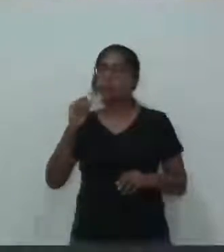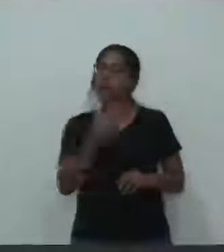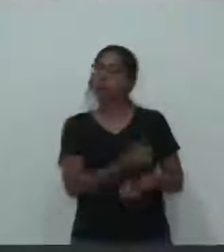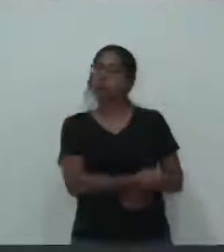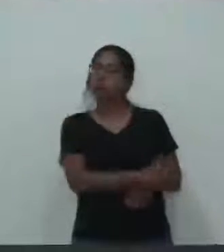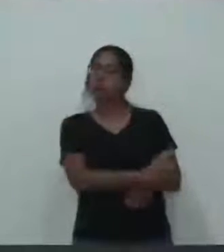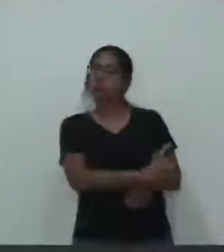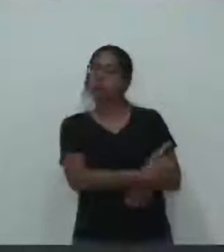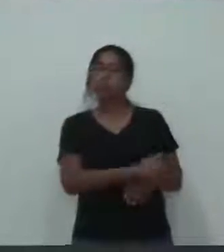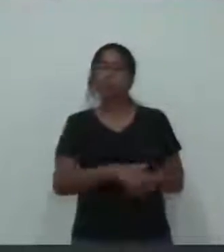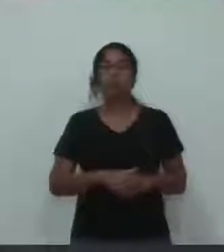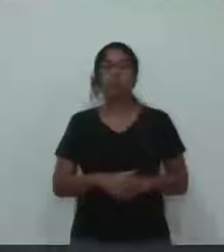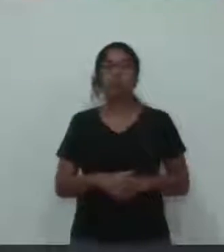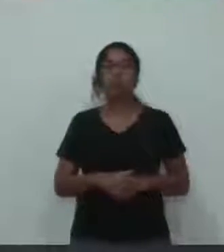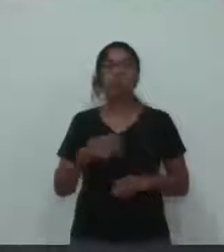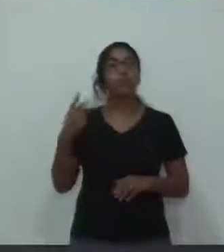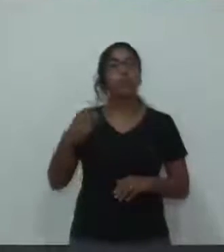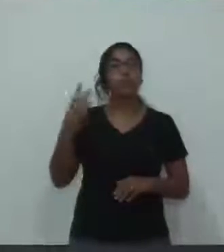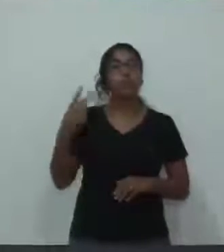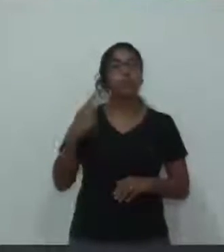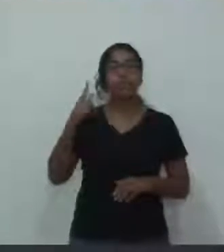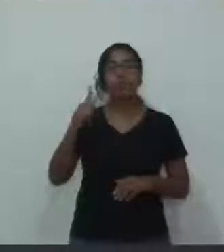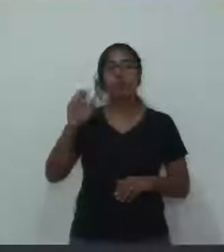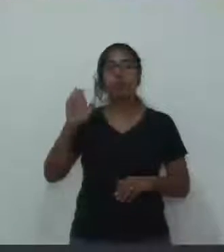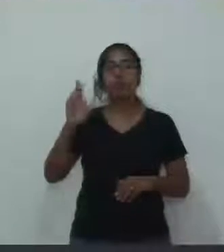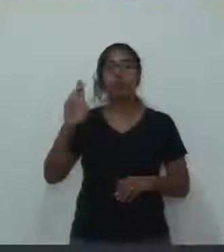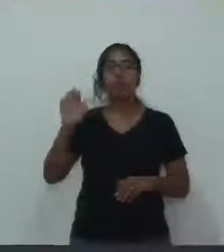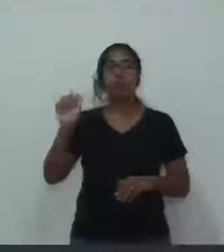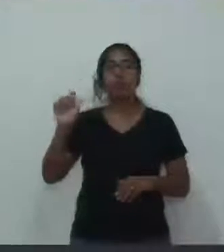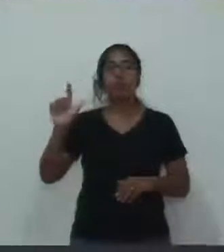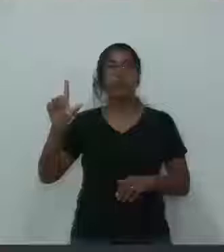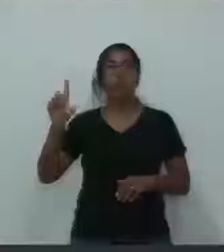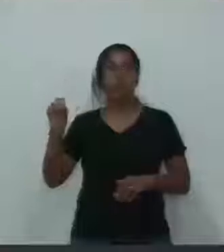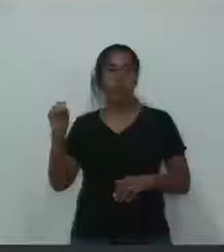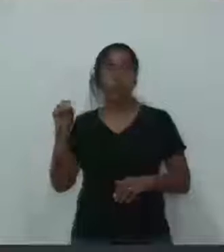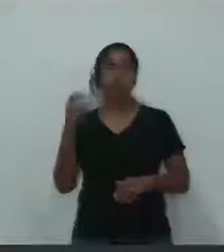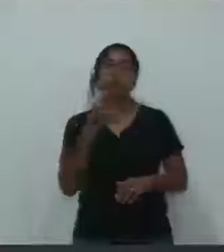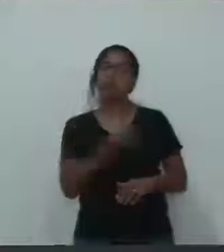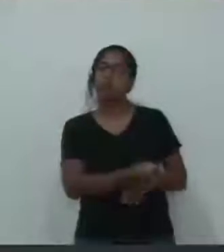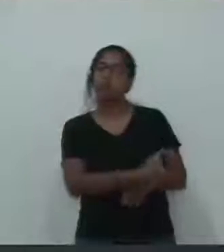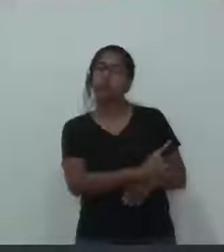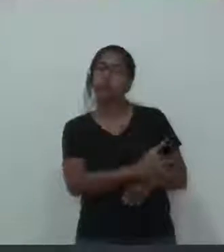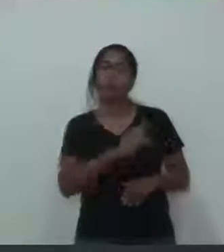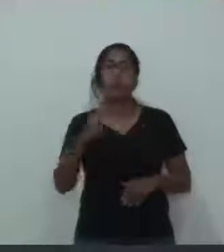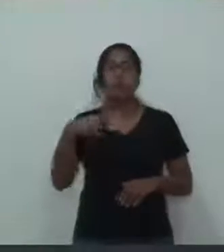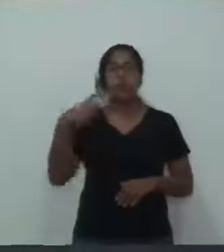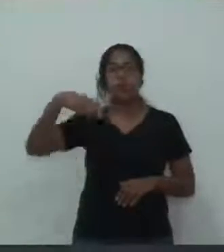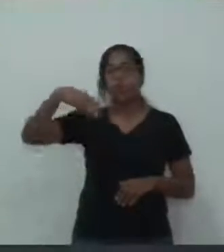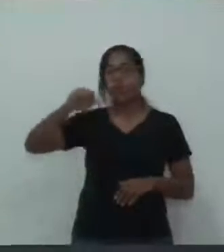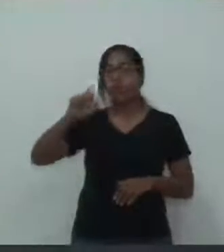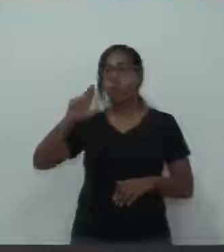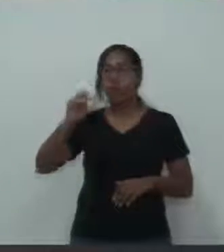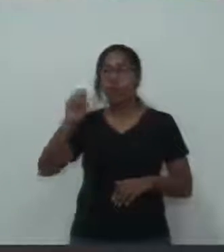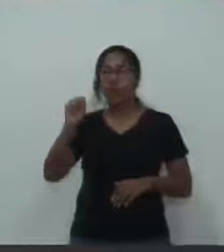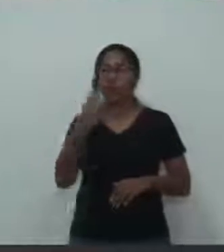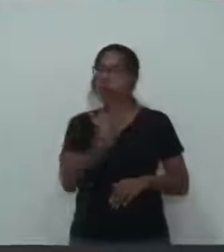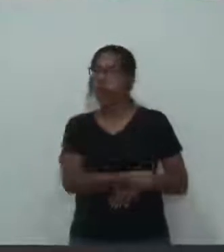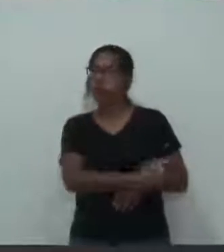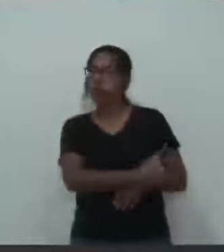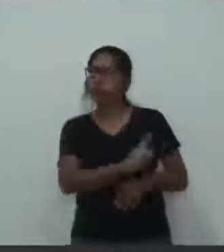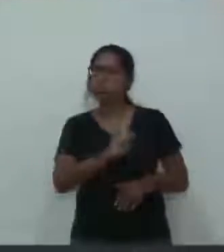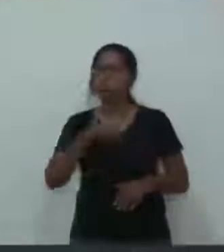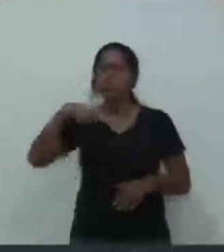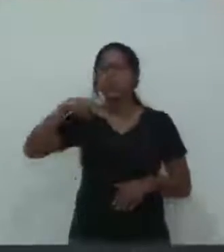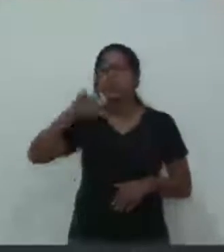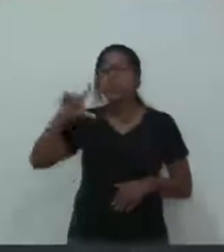Reprovo. Vereador Geraldinho Canguçu. Reprovo. Vereador Marcos Ferraz. Reprovo. Vereador